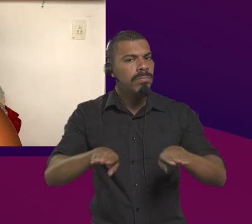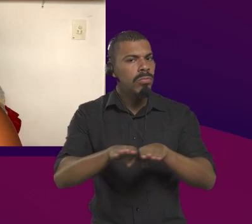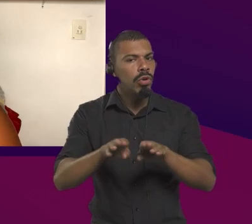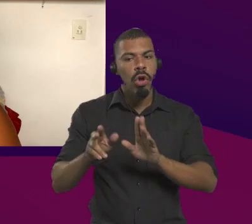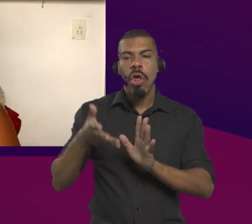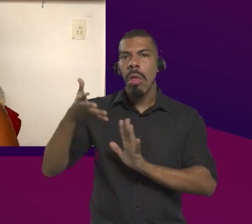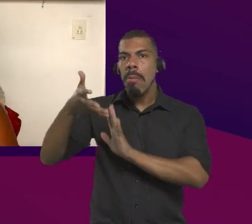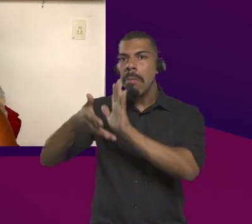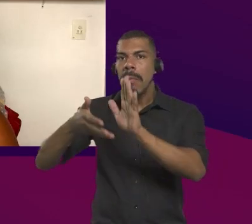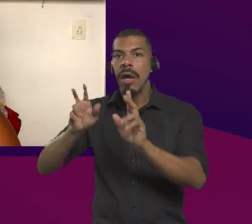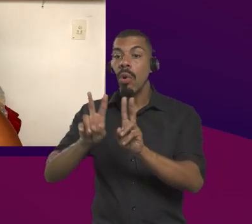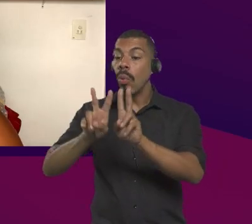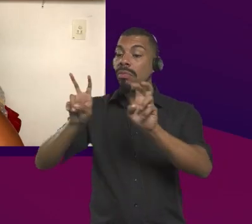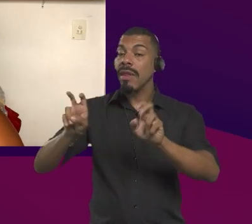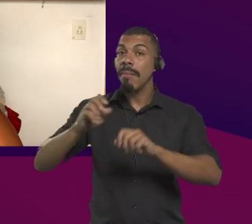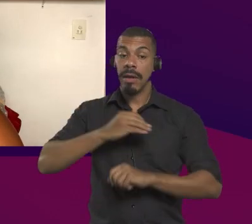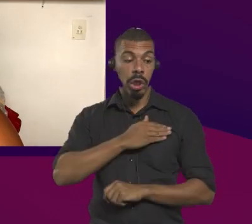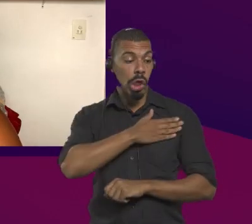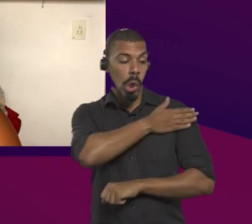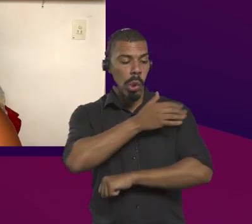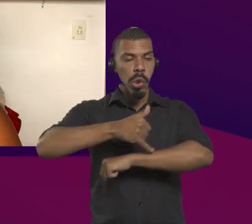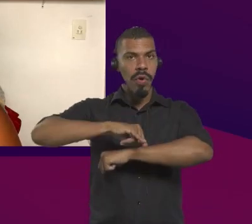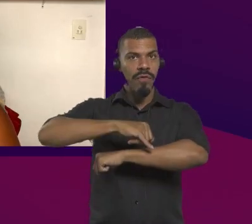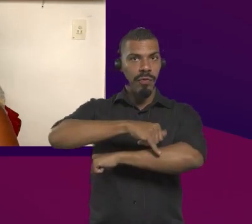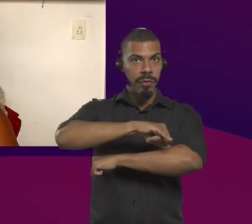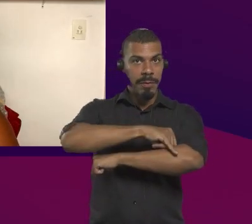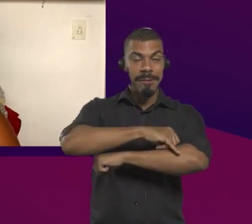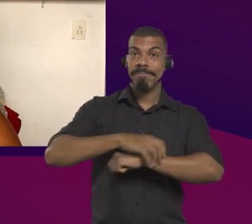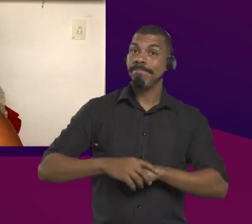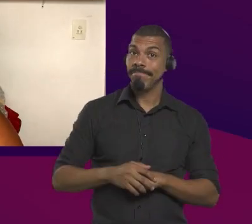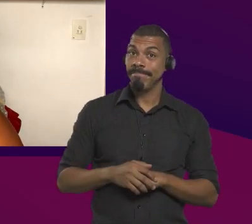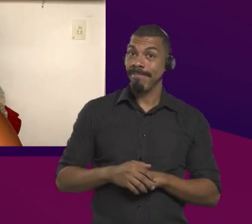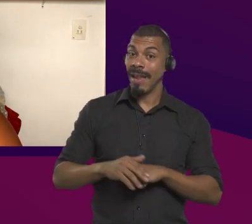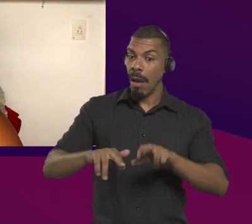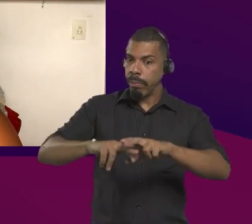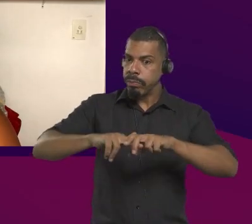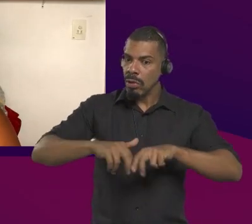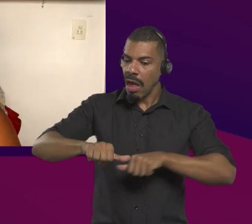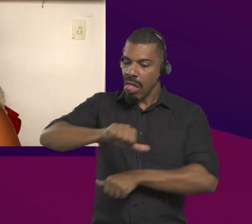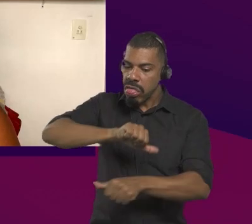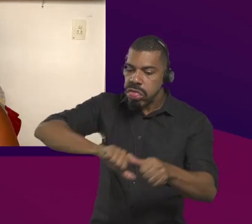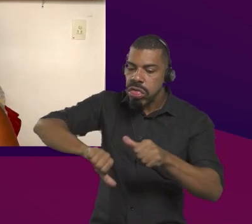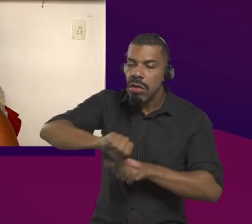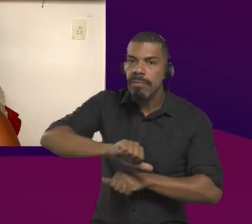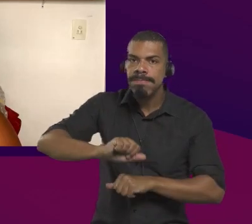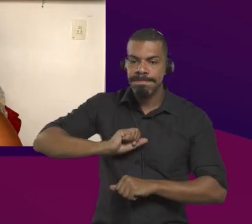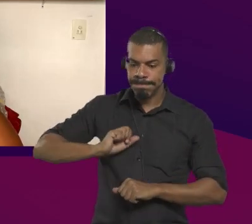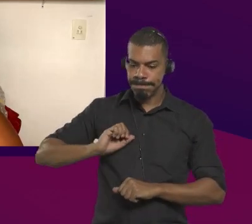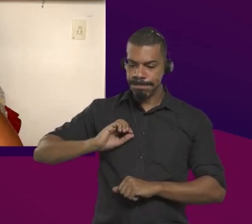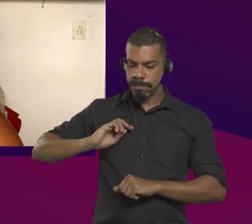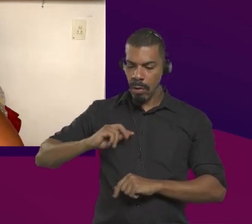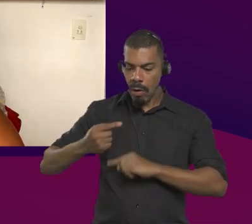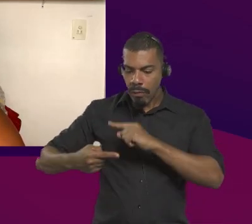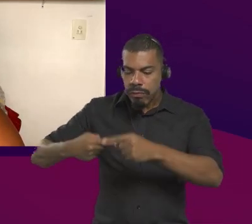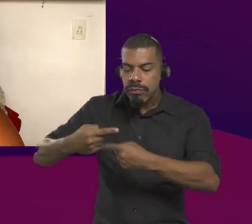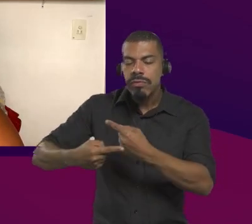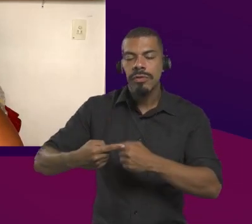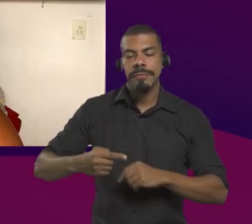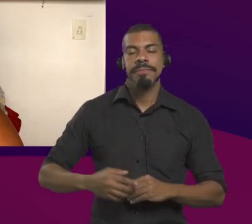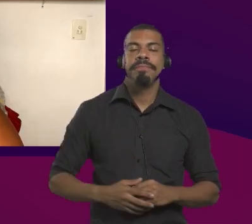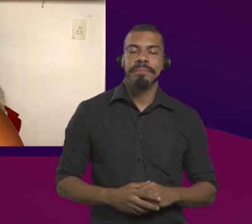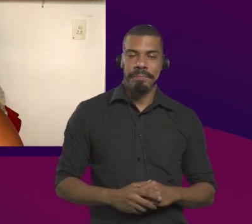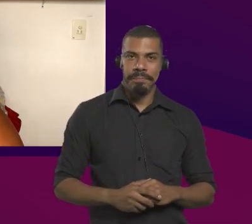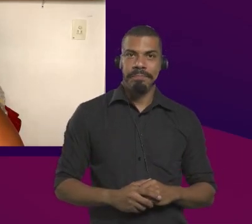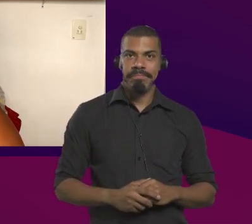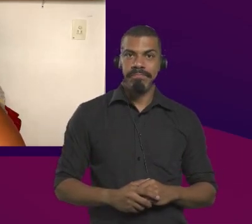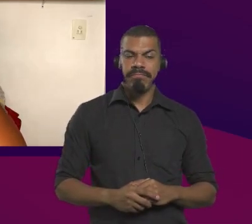sobre gordofobia. Eu acho que entender isso é o que vai transformar a nossa maneira de lidar com todos os corpos.